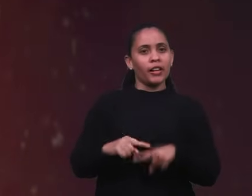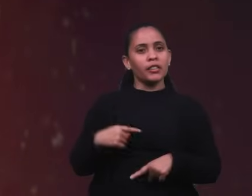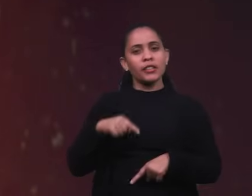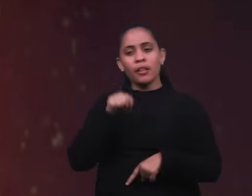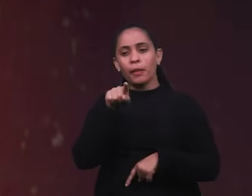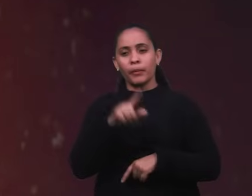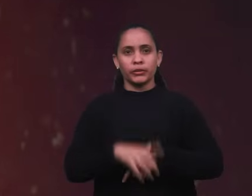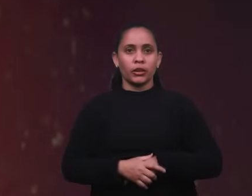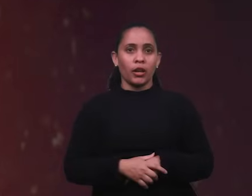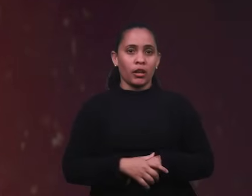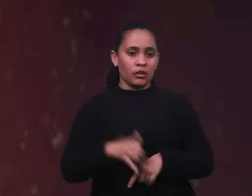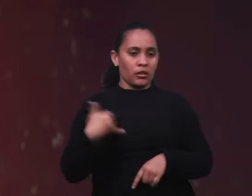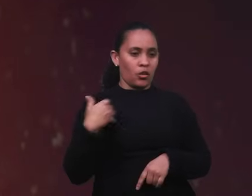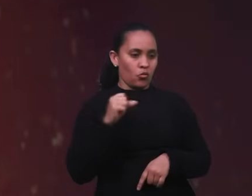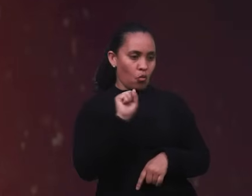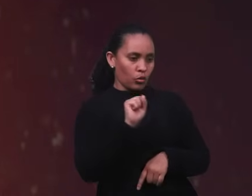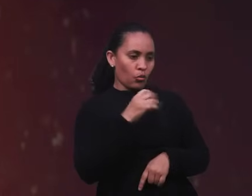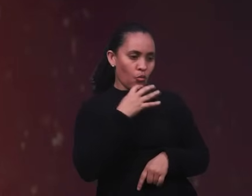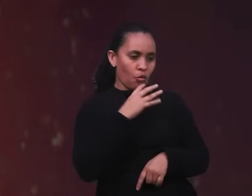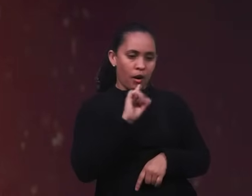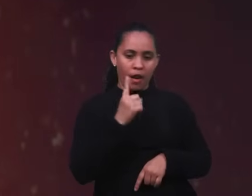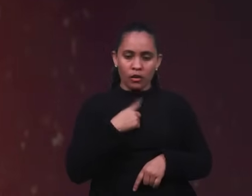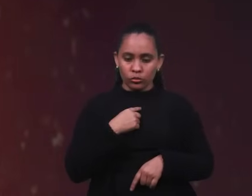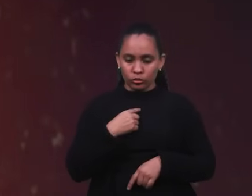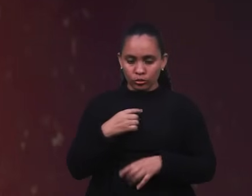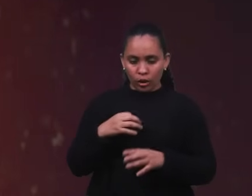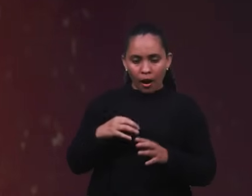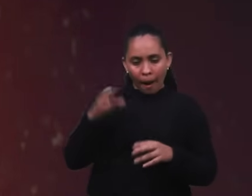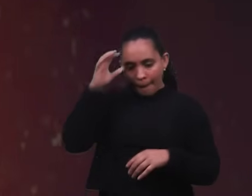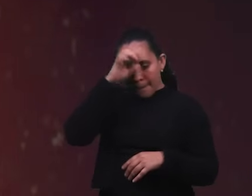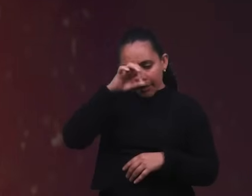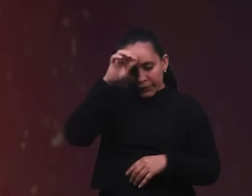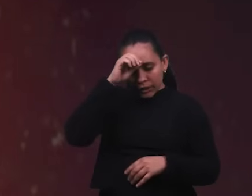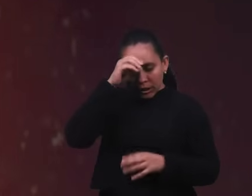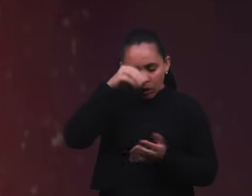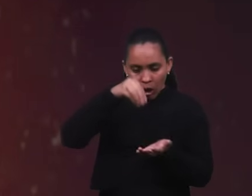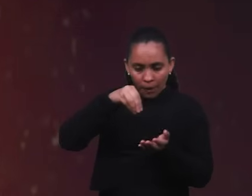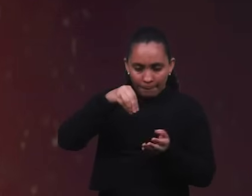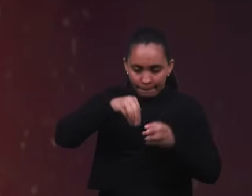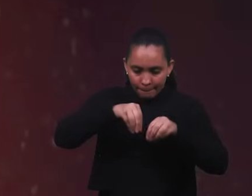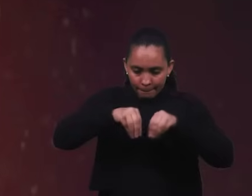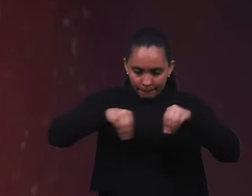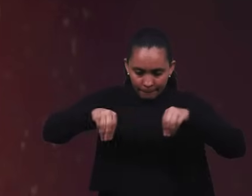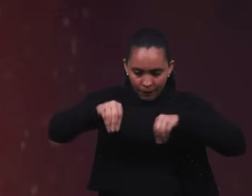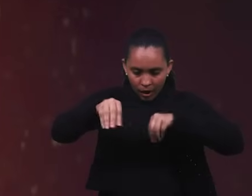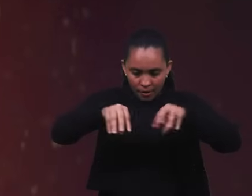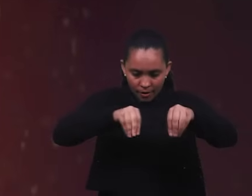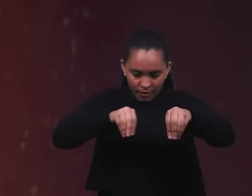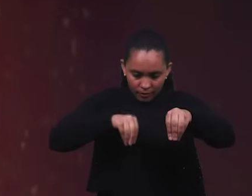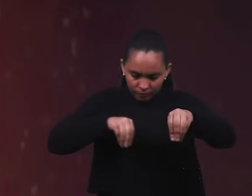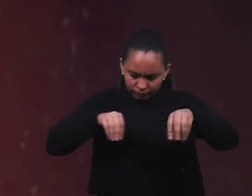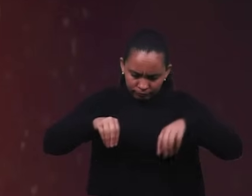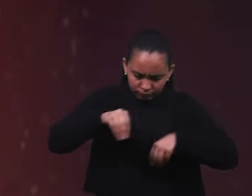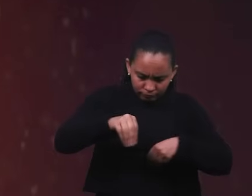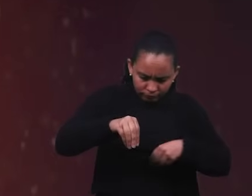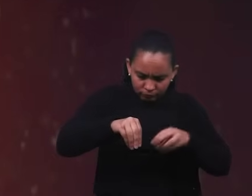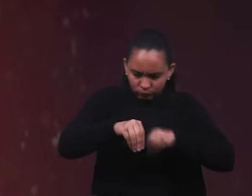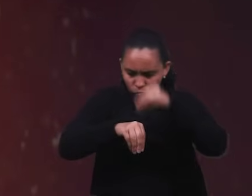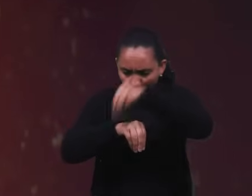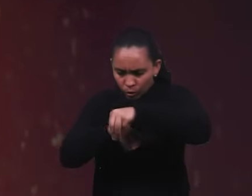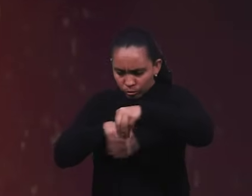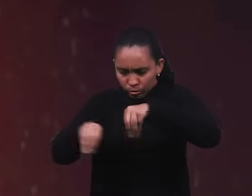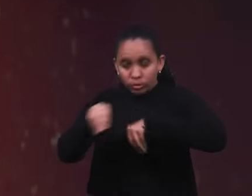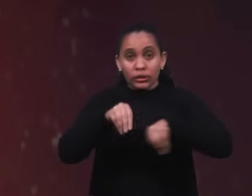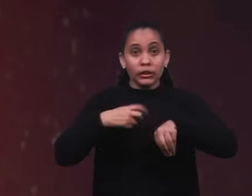jogando xadrez com uma criança de 8 anos, que não conhece o jogo, que está começando a aprender agora. Então, nesse exemplo, você vai ver que o jogador que é